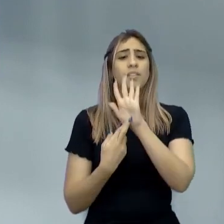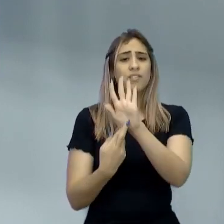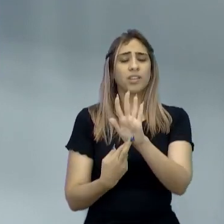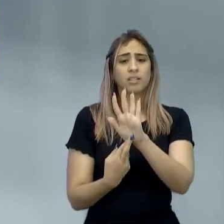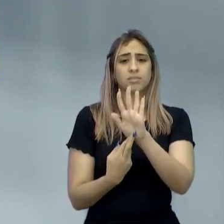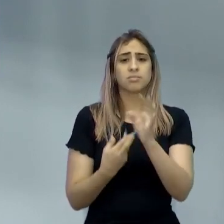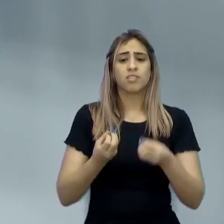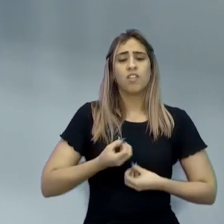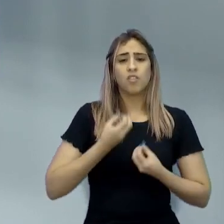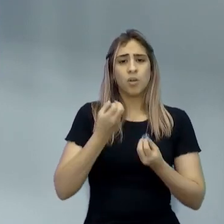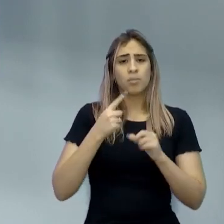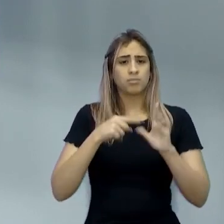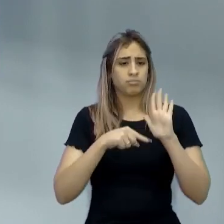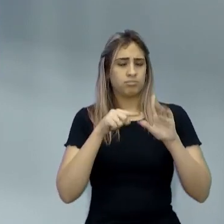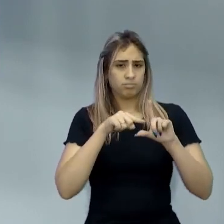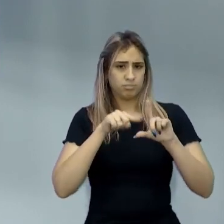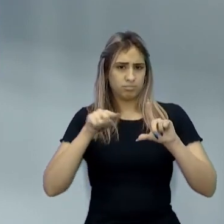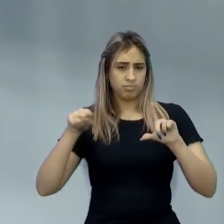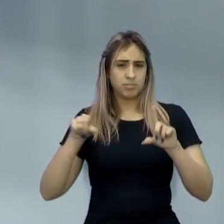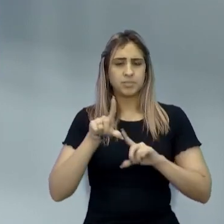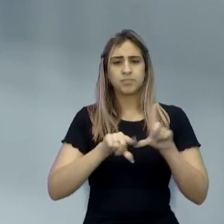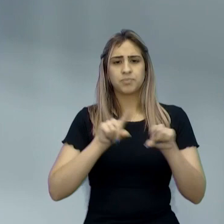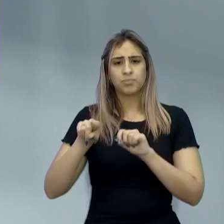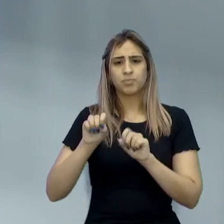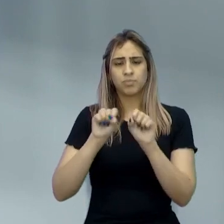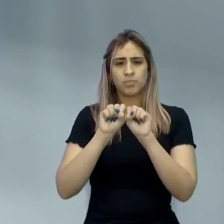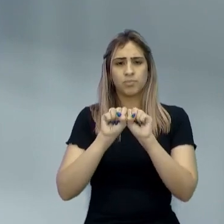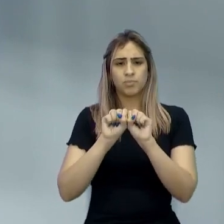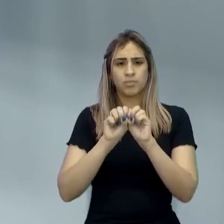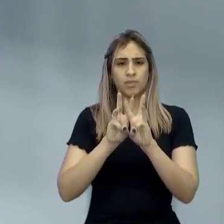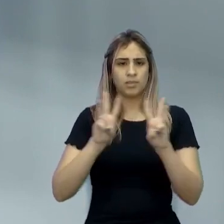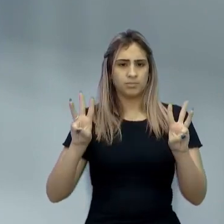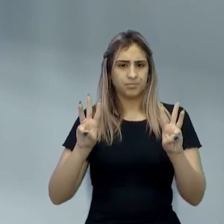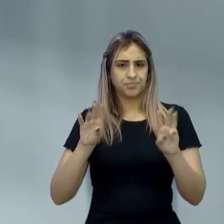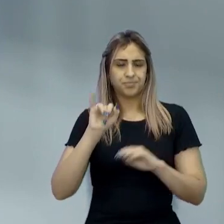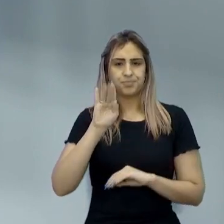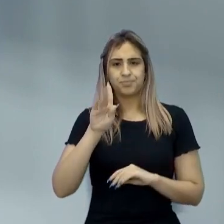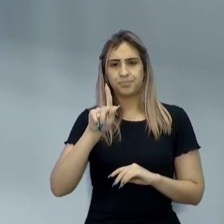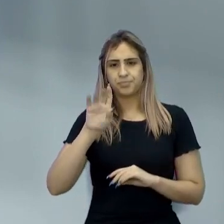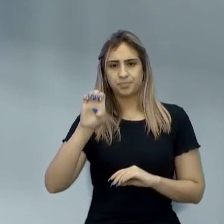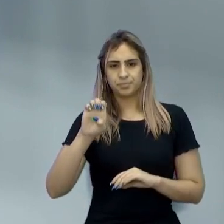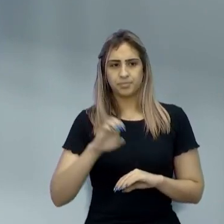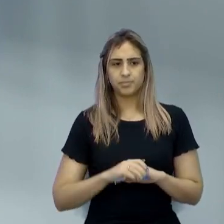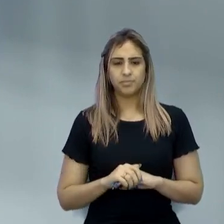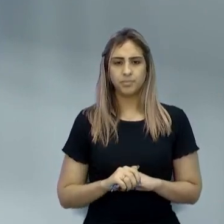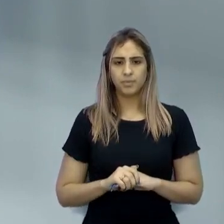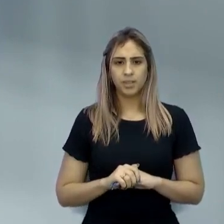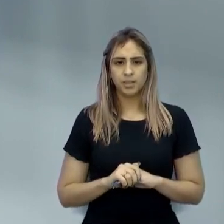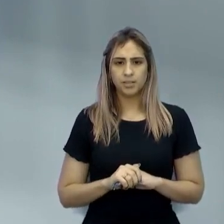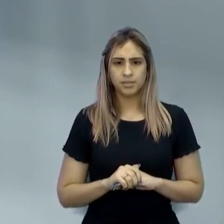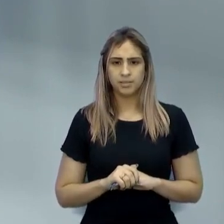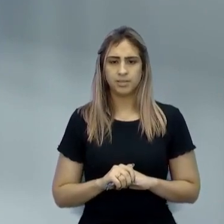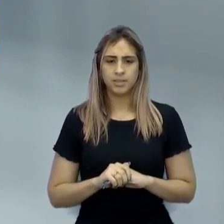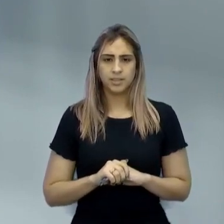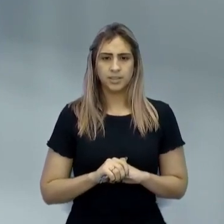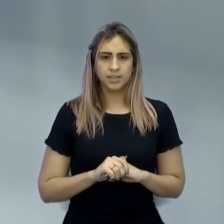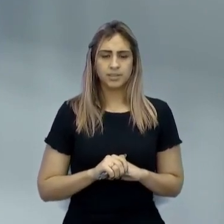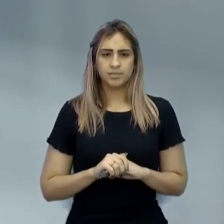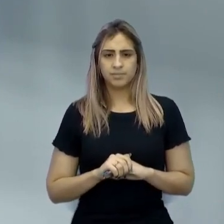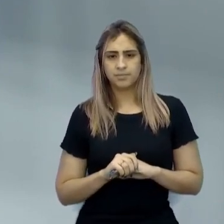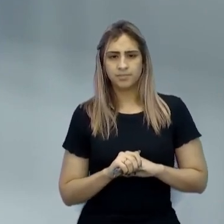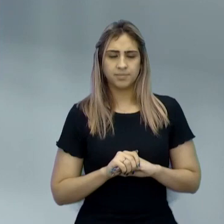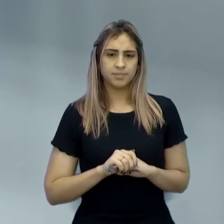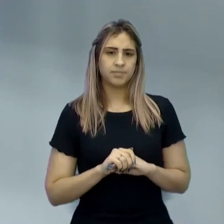dados estatísticos disponibilizados no site do IBGE. Hoje a gente vai conversar mais um pouquinho aí sobre essas notícias,